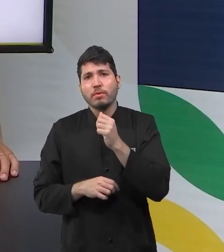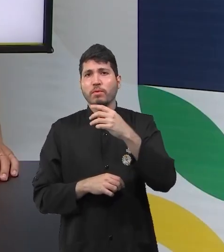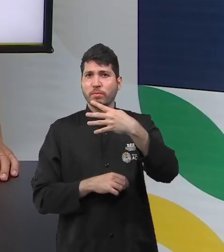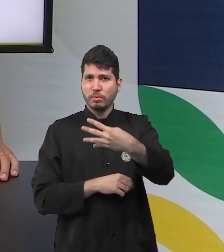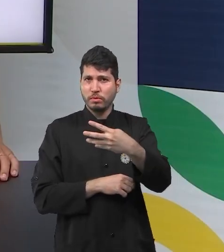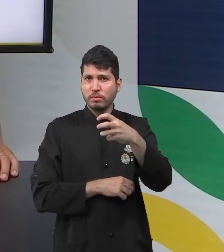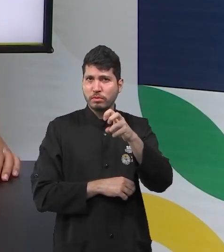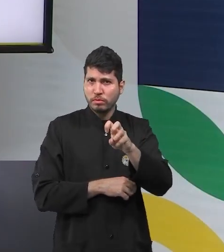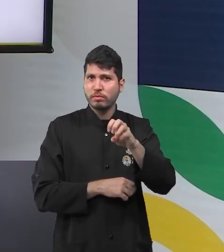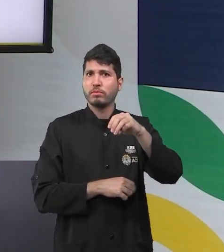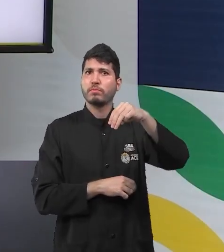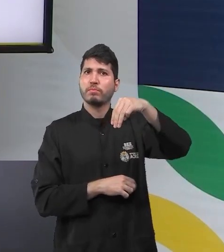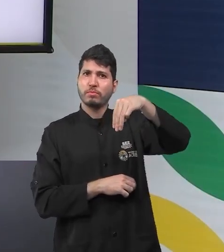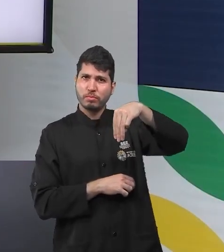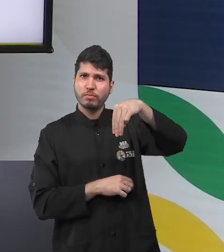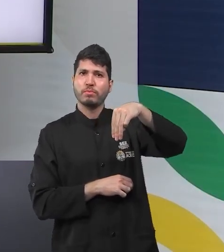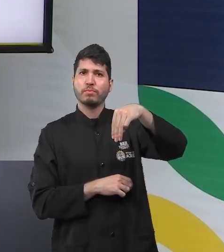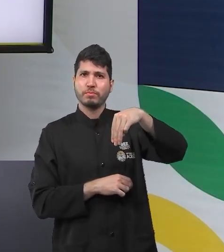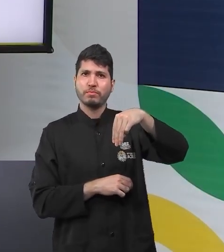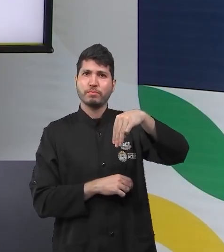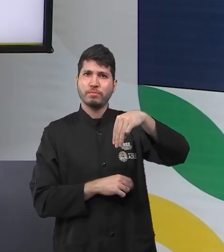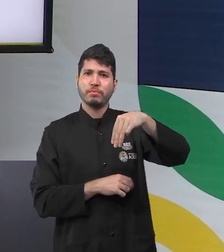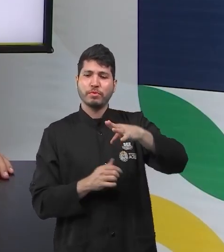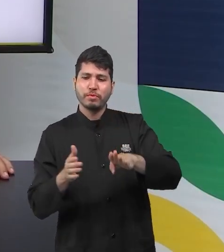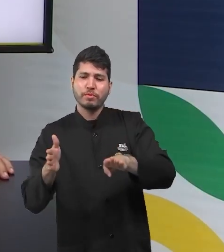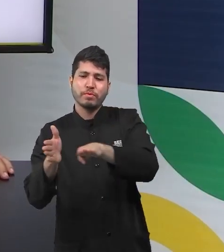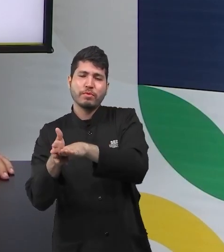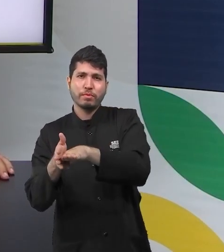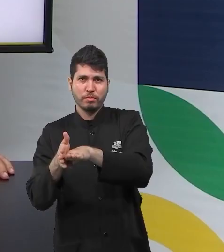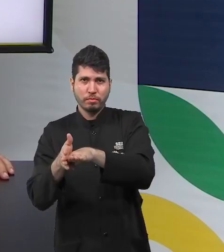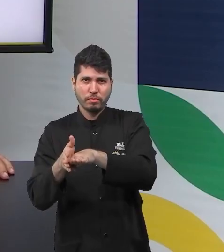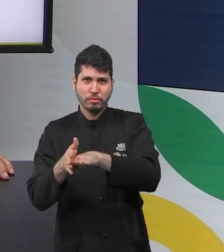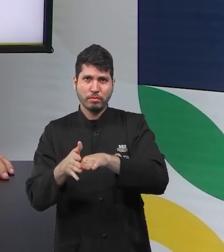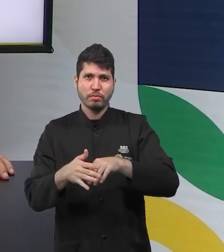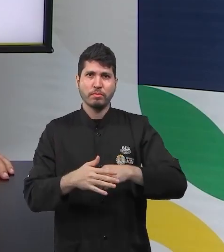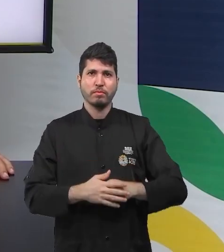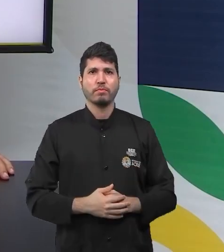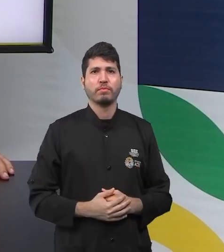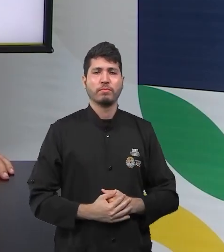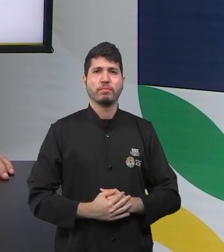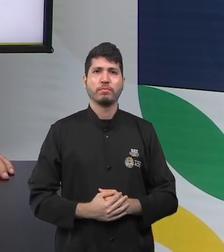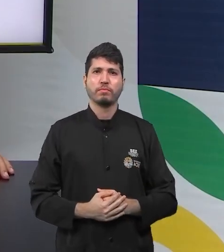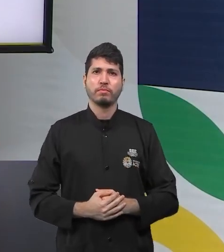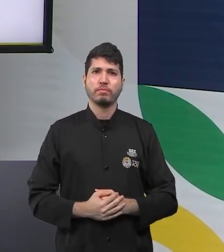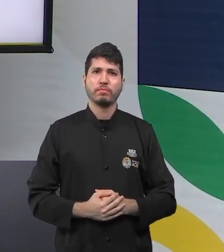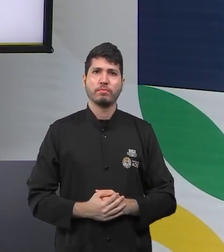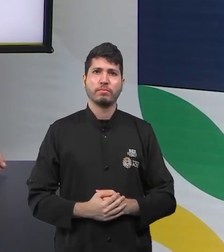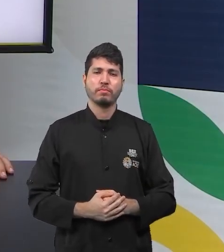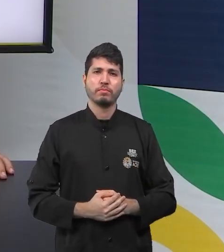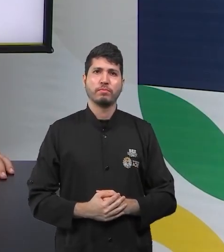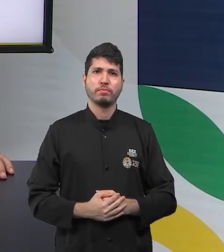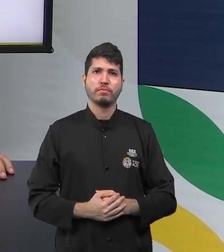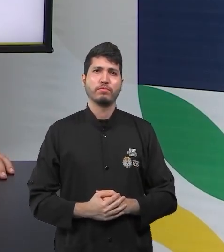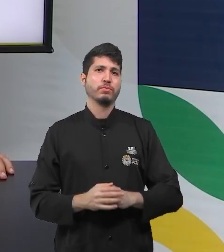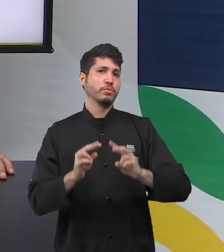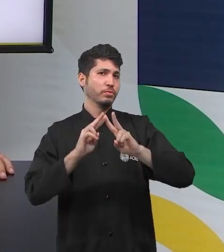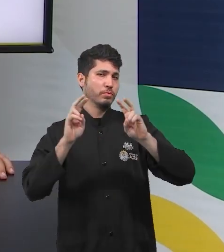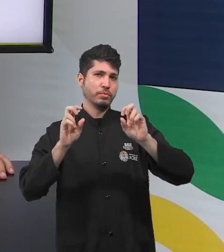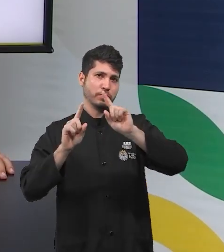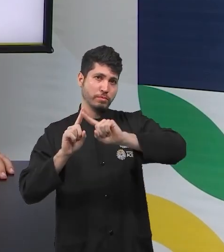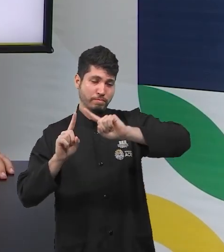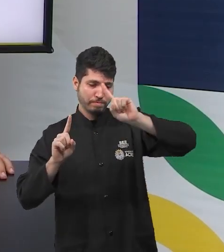inteiro, certo? Então, entenda que, nesse caso, quando estamos falando de variações